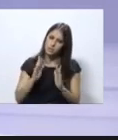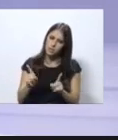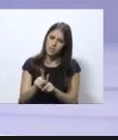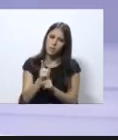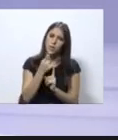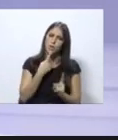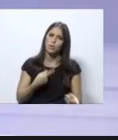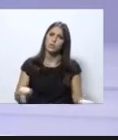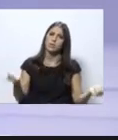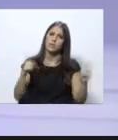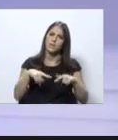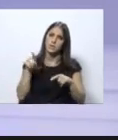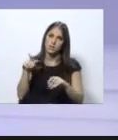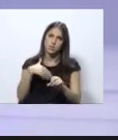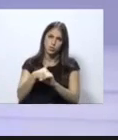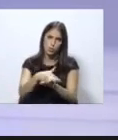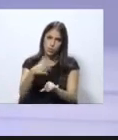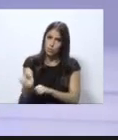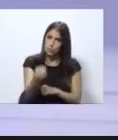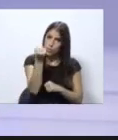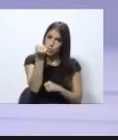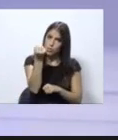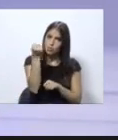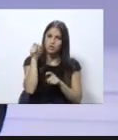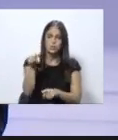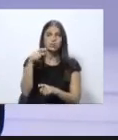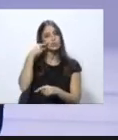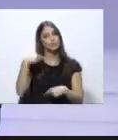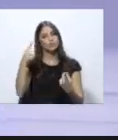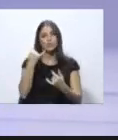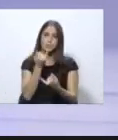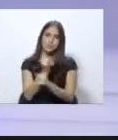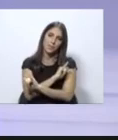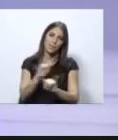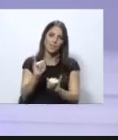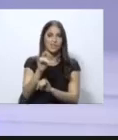carga por este jogador. Aqui está a prova da grande independência